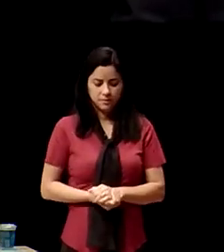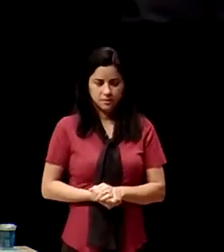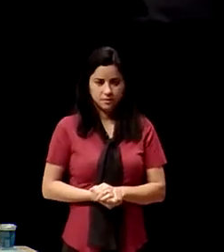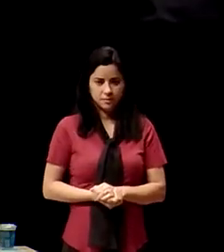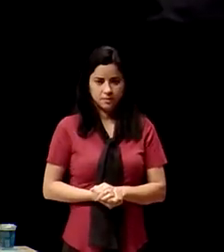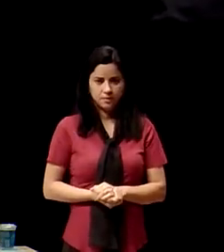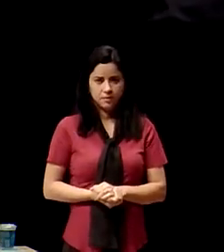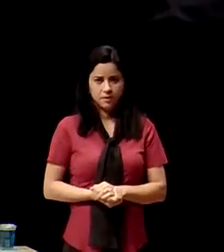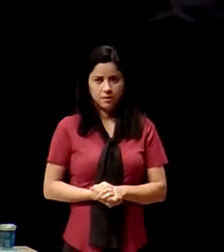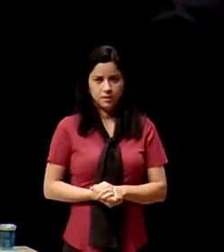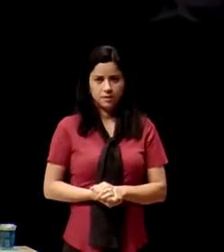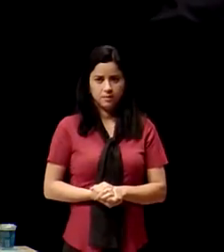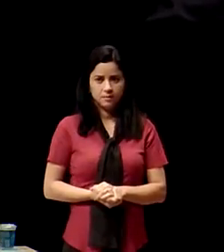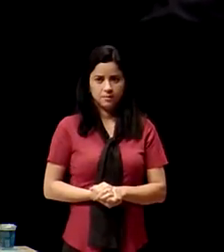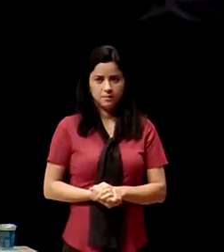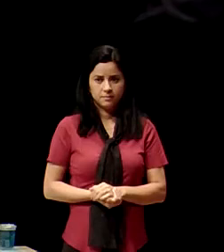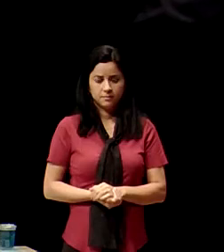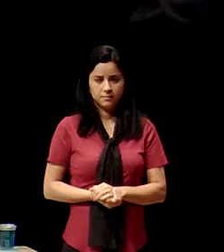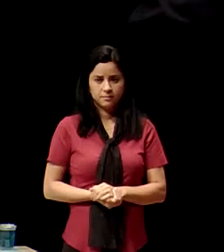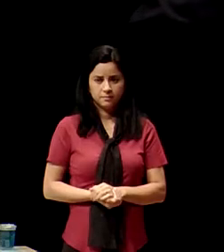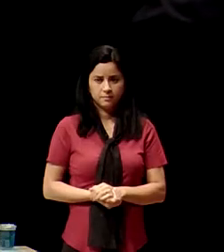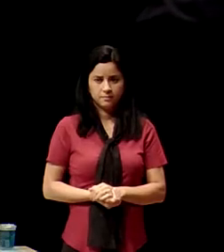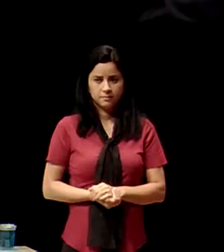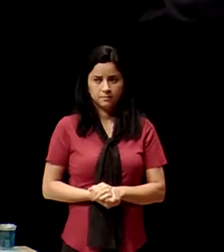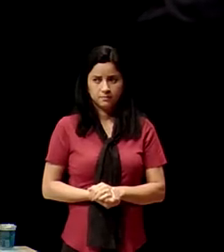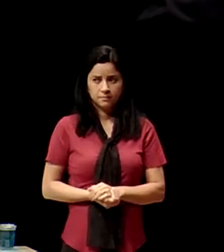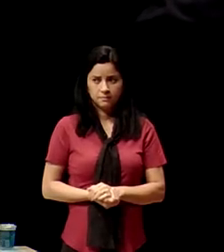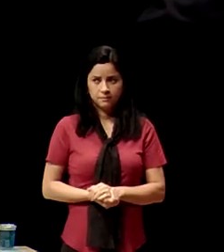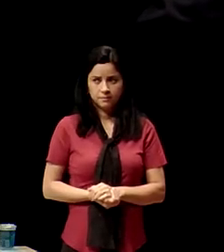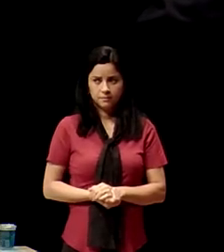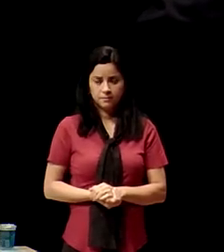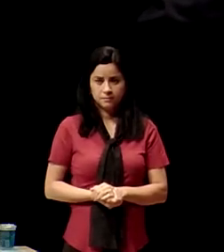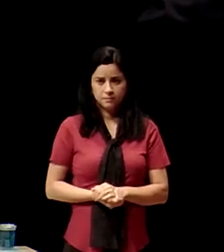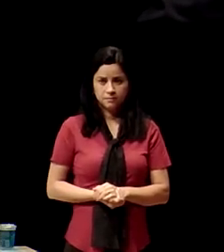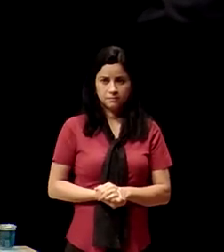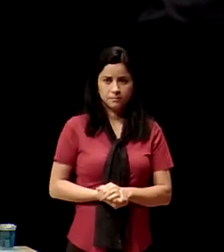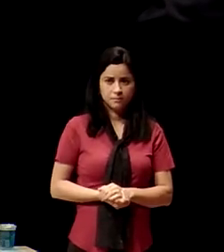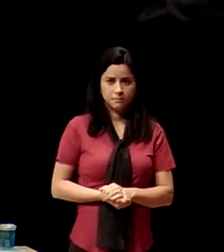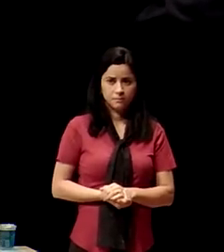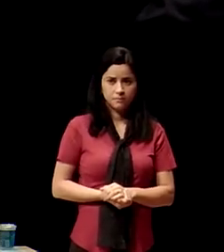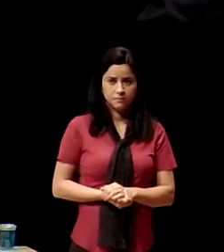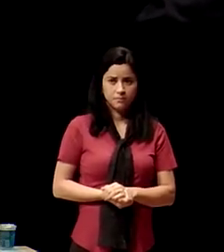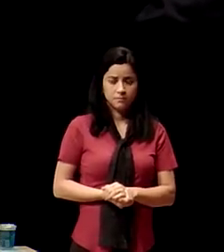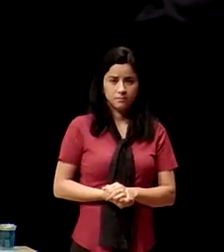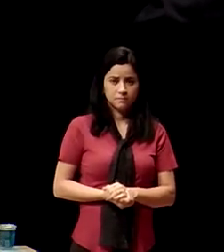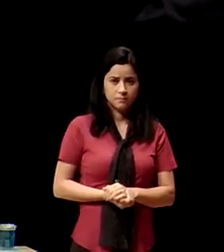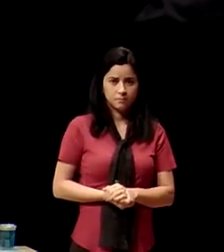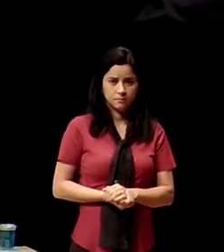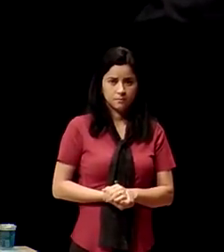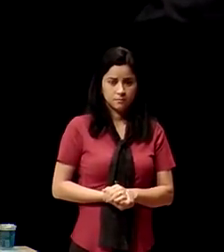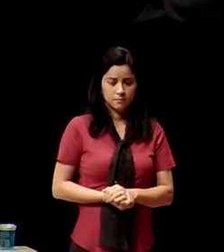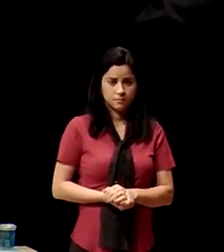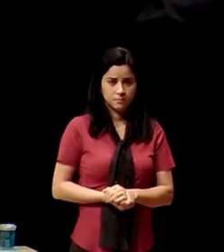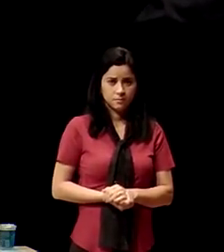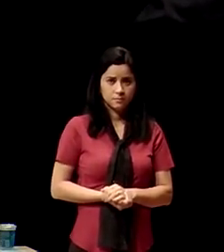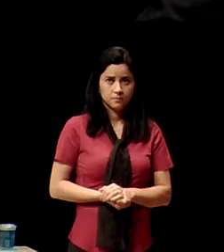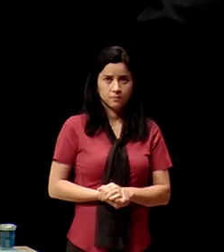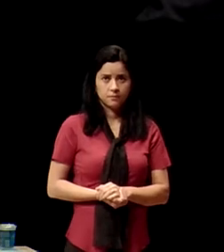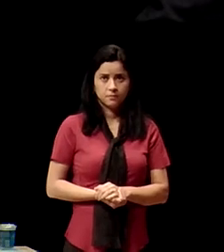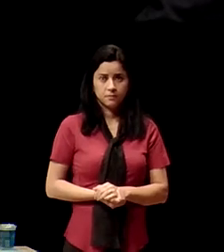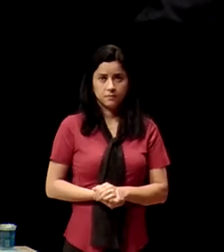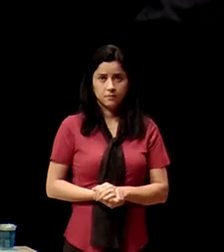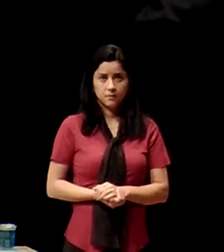our vision of social pedagogical practice and the nature of